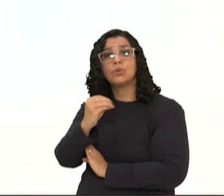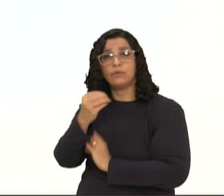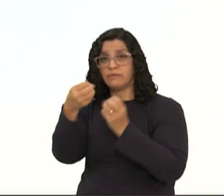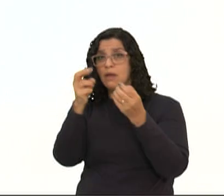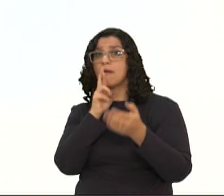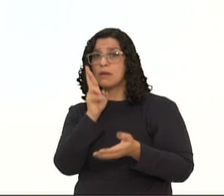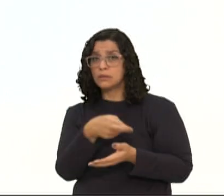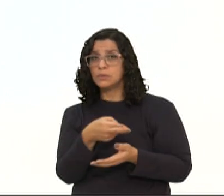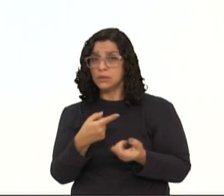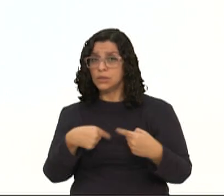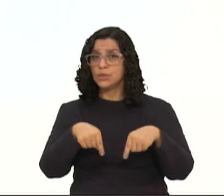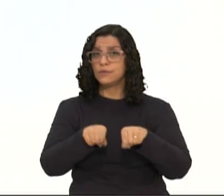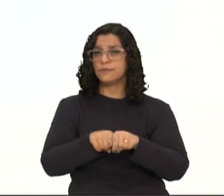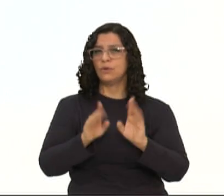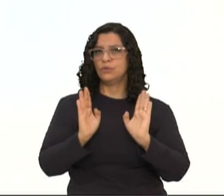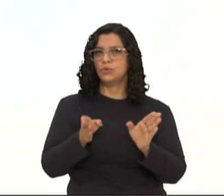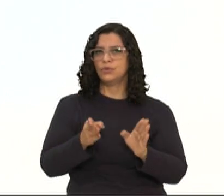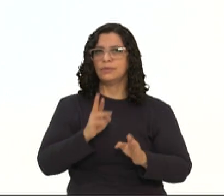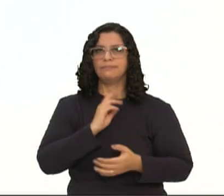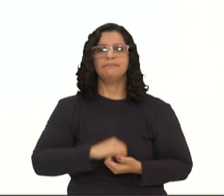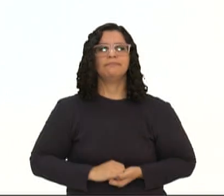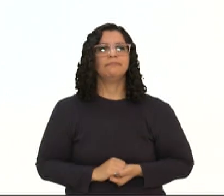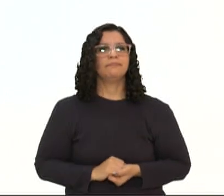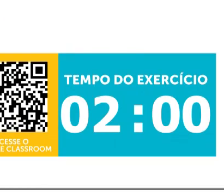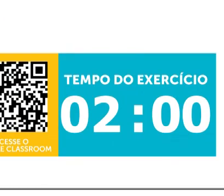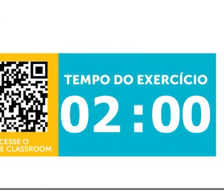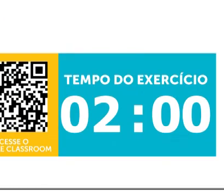para responder. E eu já retorno.